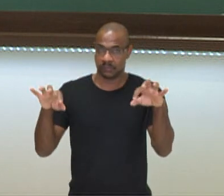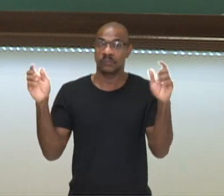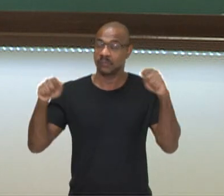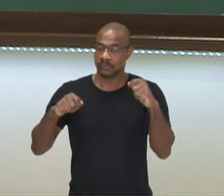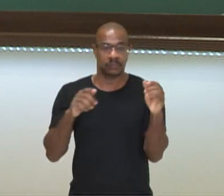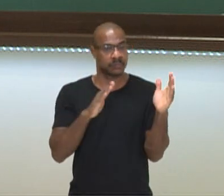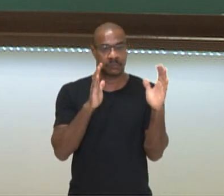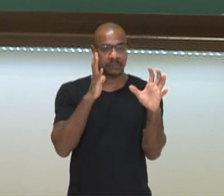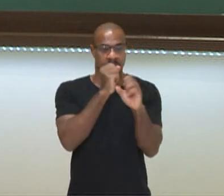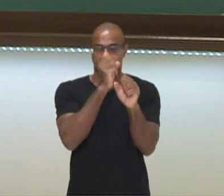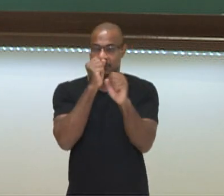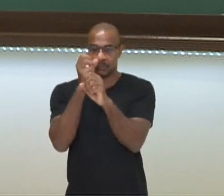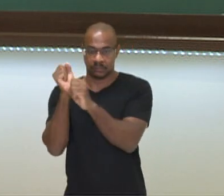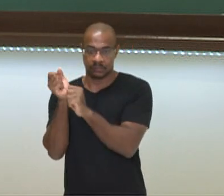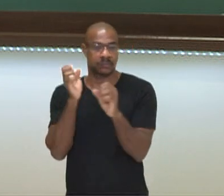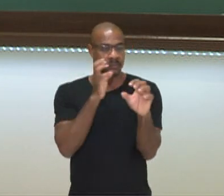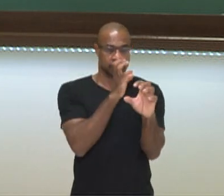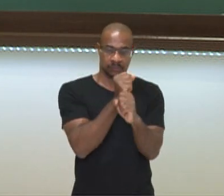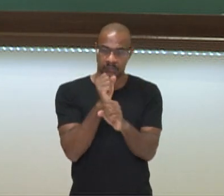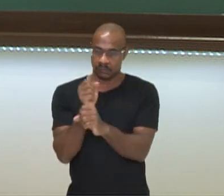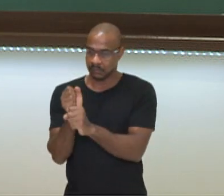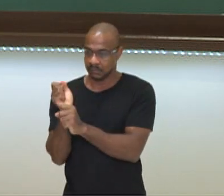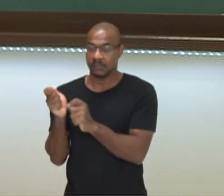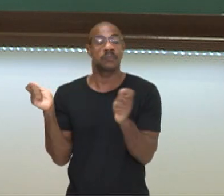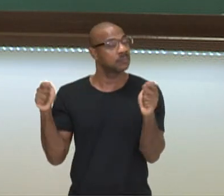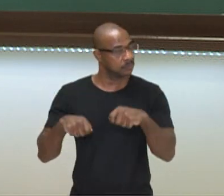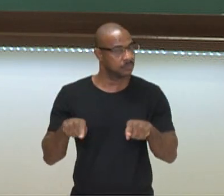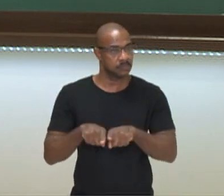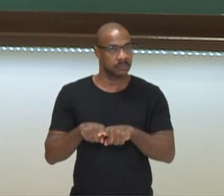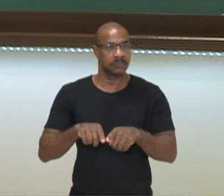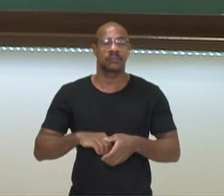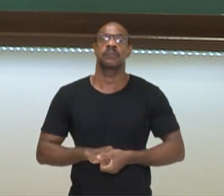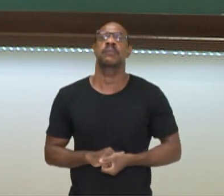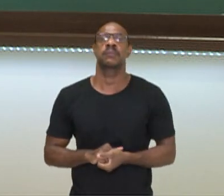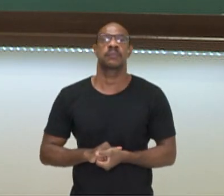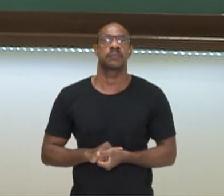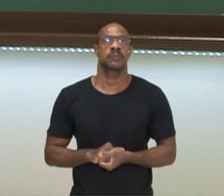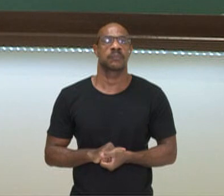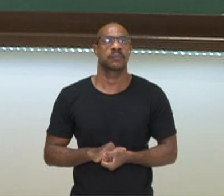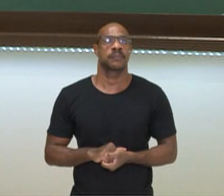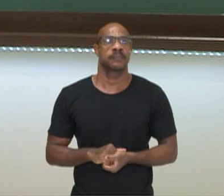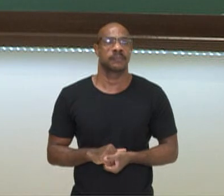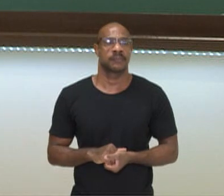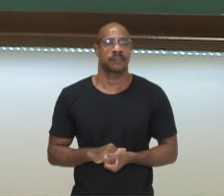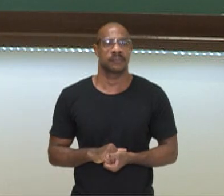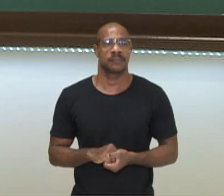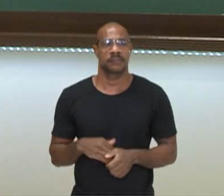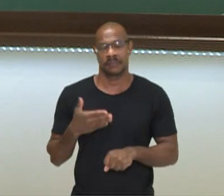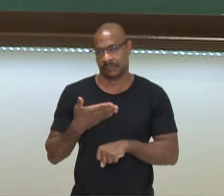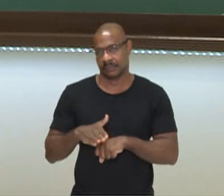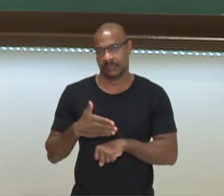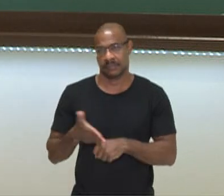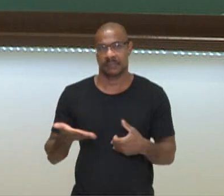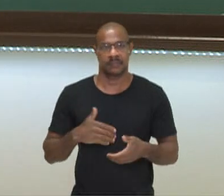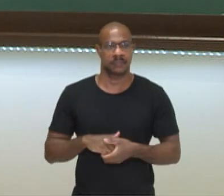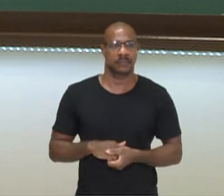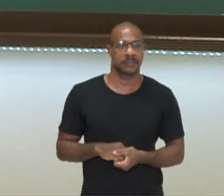posso ir resolvendo simultaneamente. Belezinha? Muito bem. Vamos praticar mais um